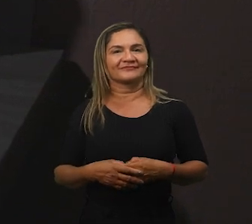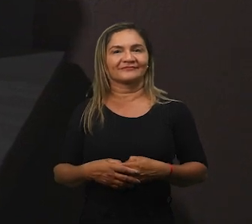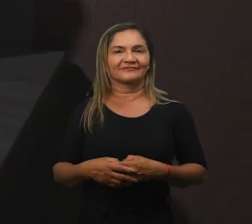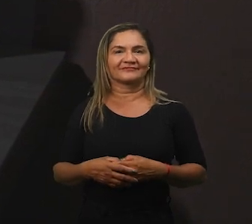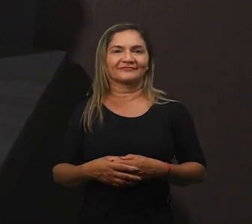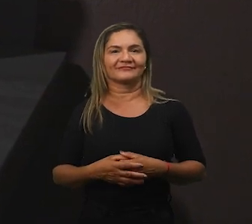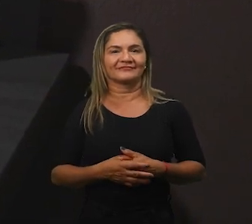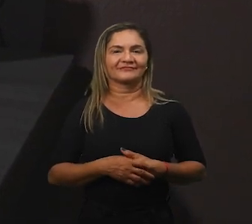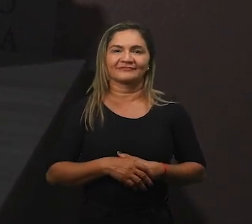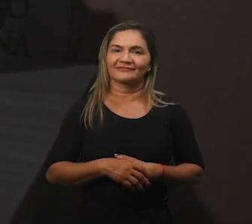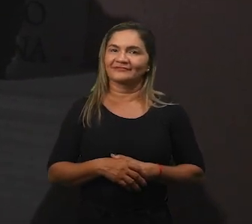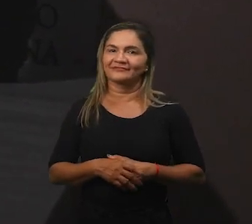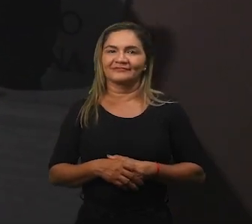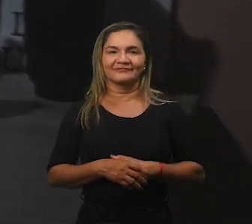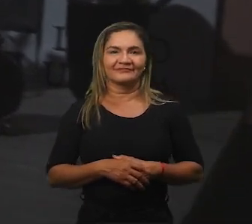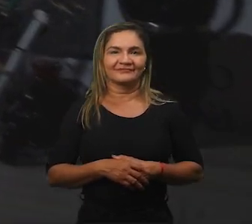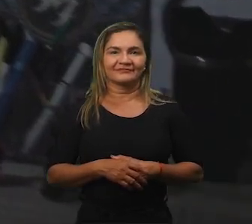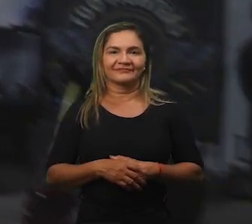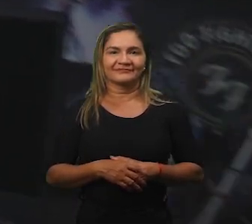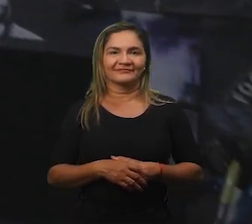Ah, qual é,